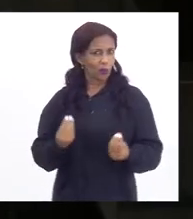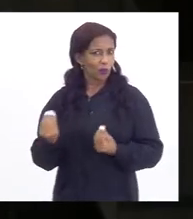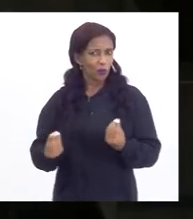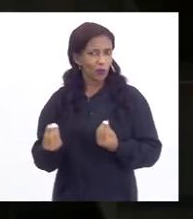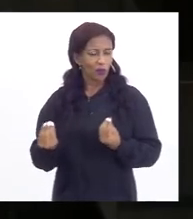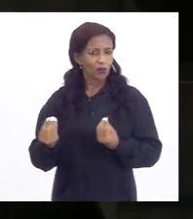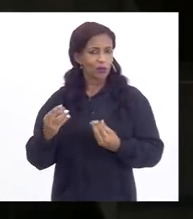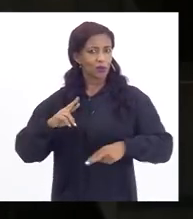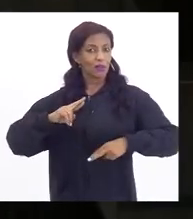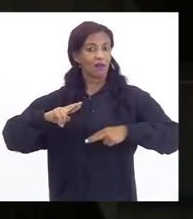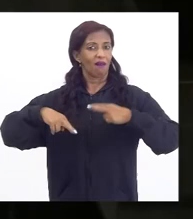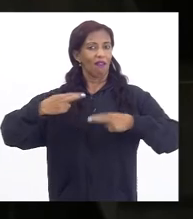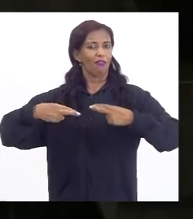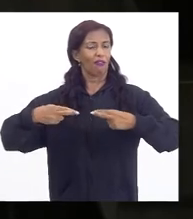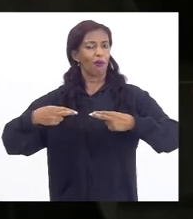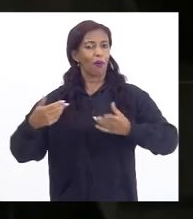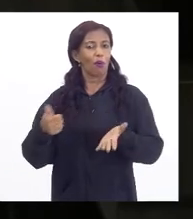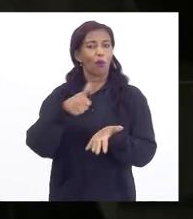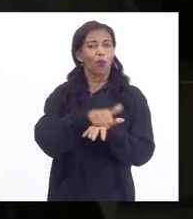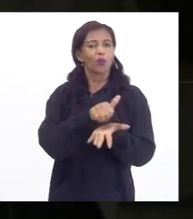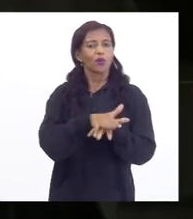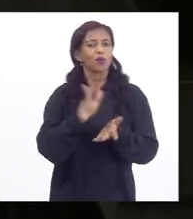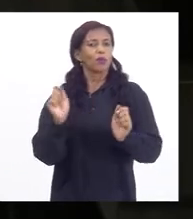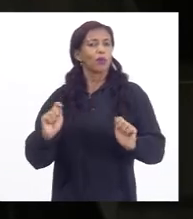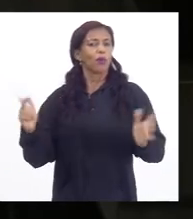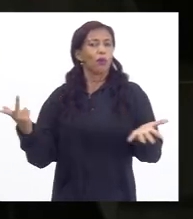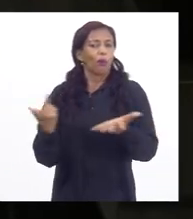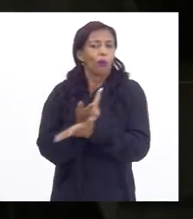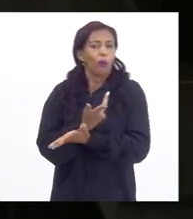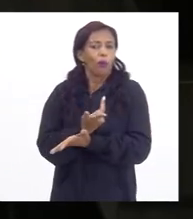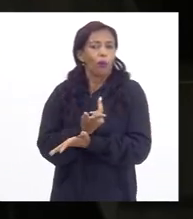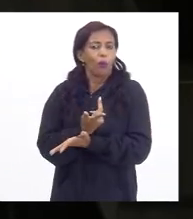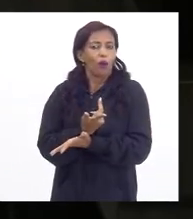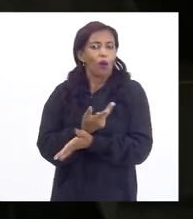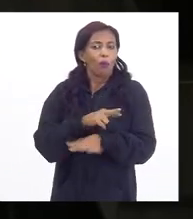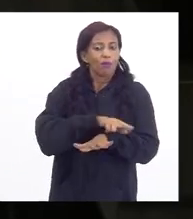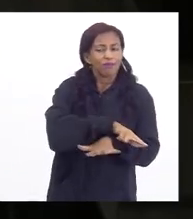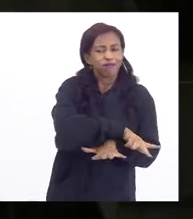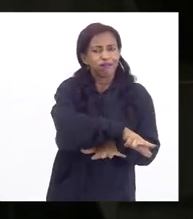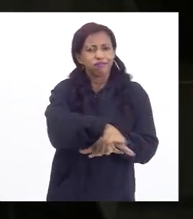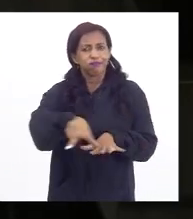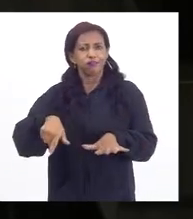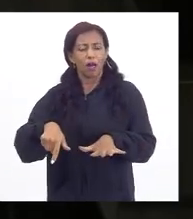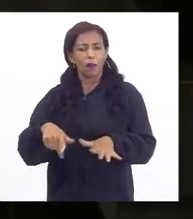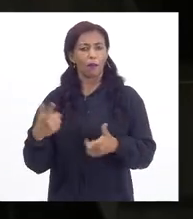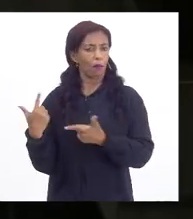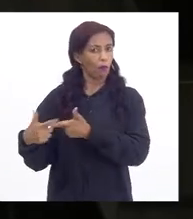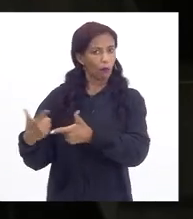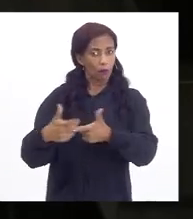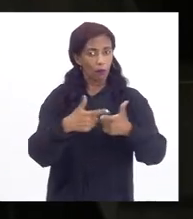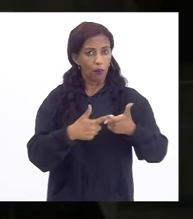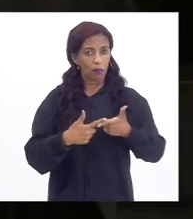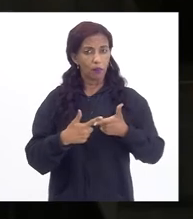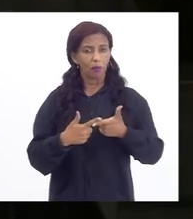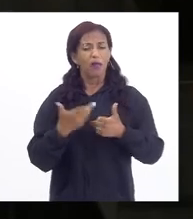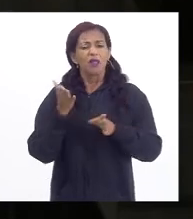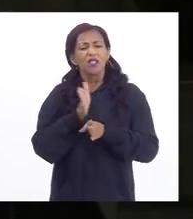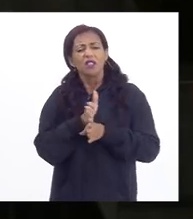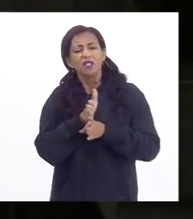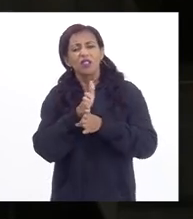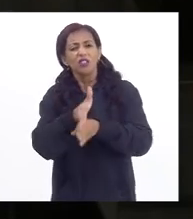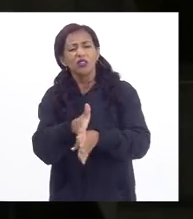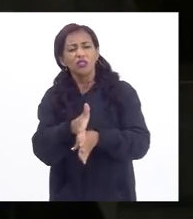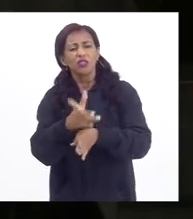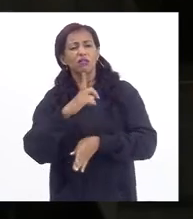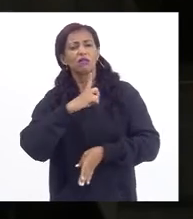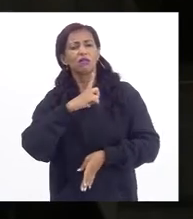sobre essa reforma, cujas consequências podem ser, sem exagero, geracionais, né? Que destino a gente quer dar à